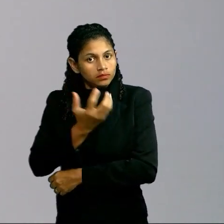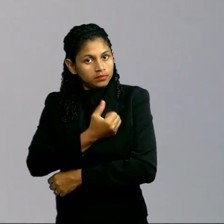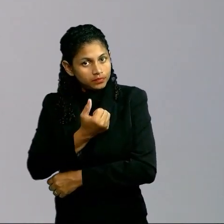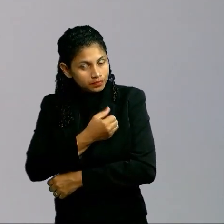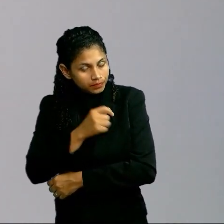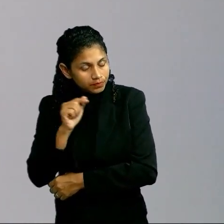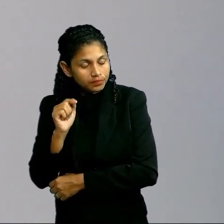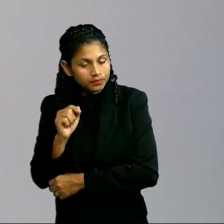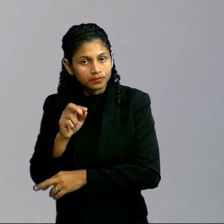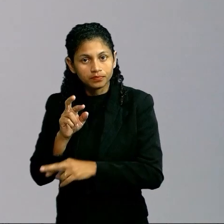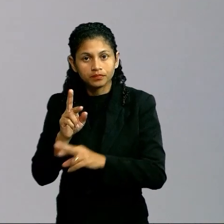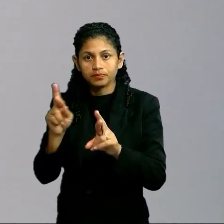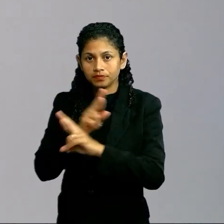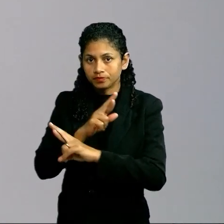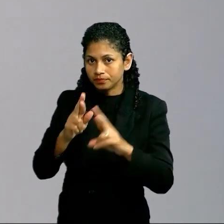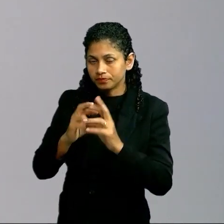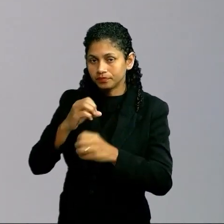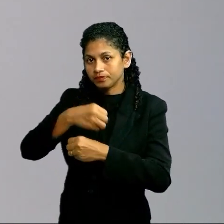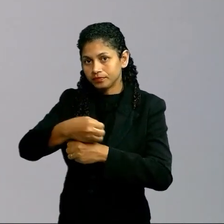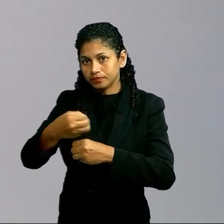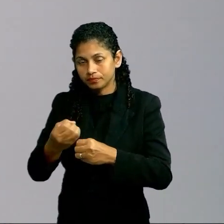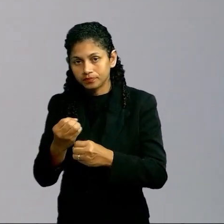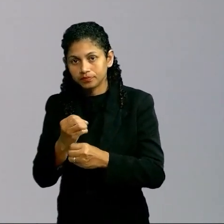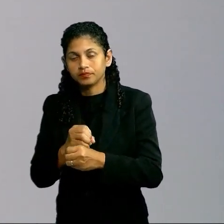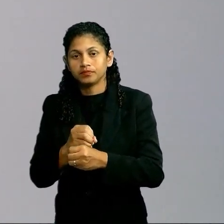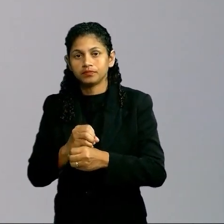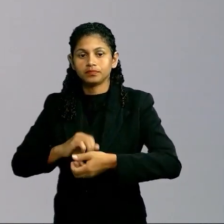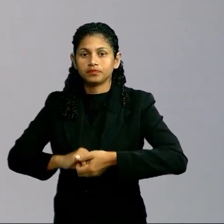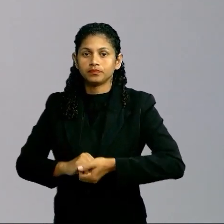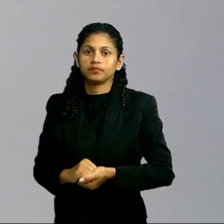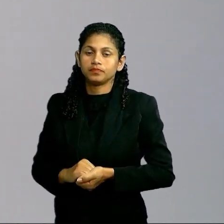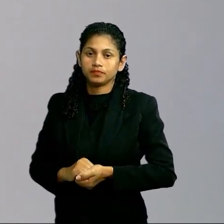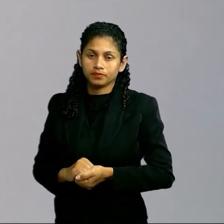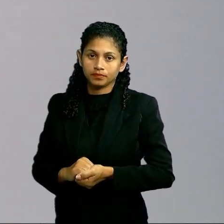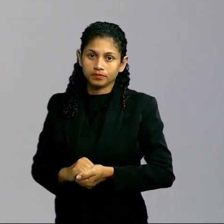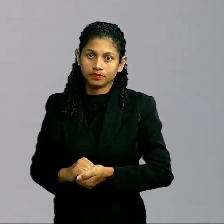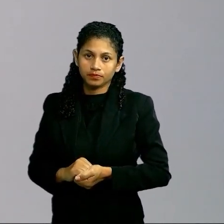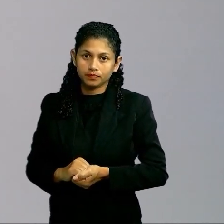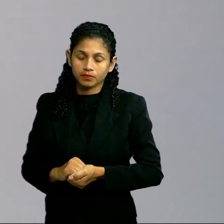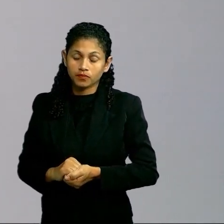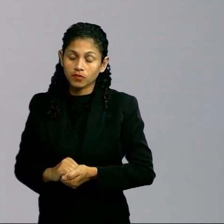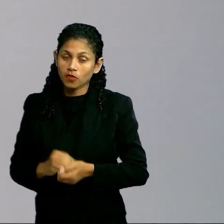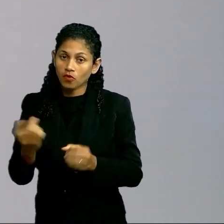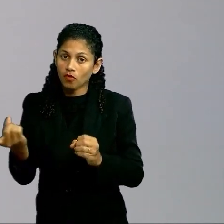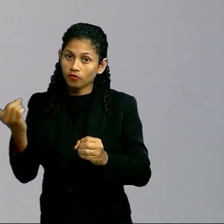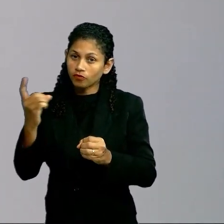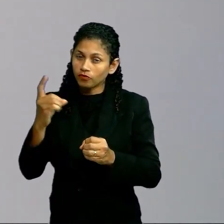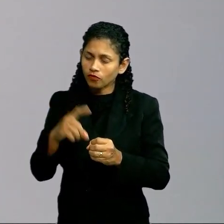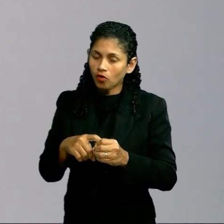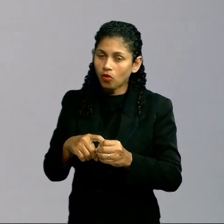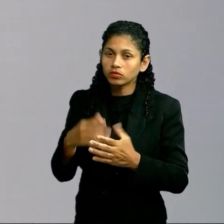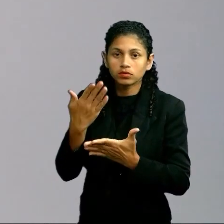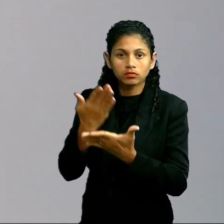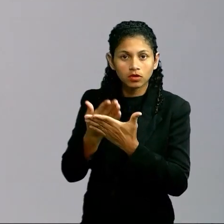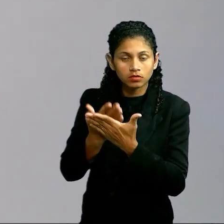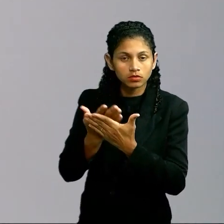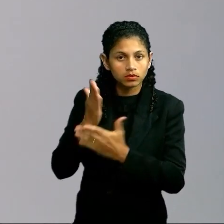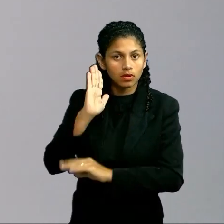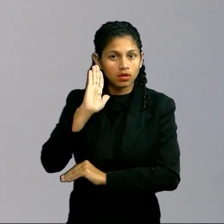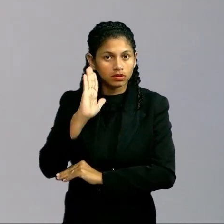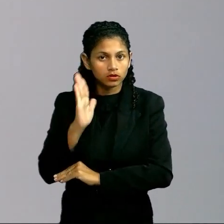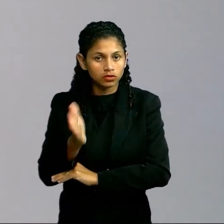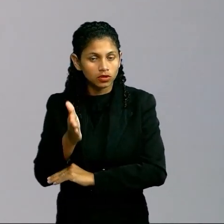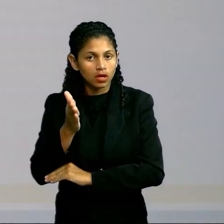sendo referente a moléculas, tá? É o número de Avogadro. Então, se você não lembra, dá uma pesquisada e reveja